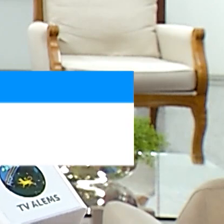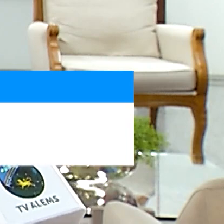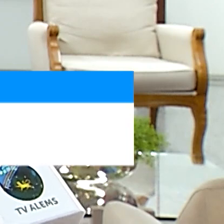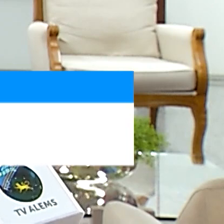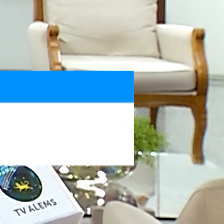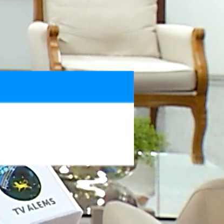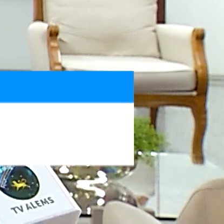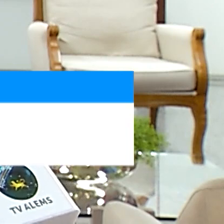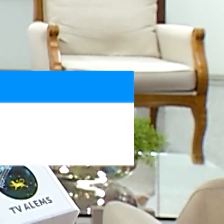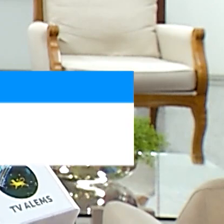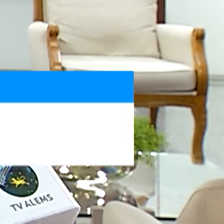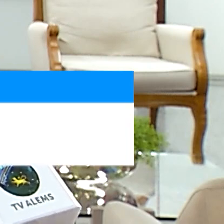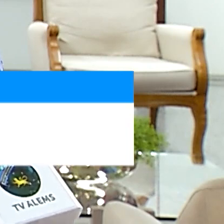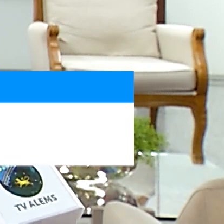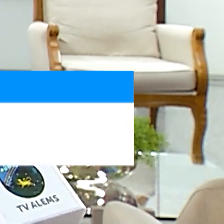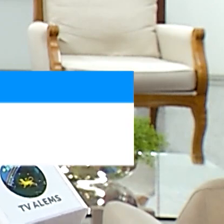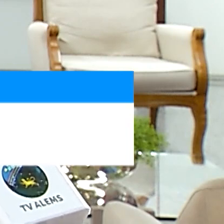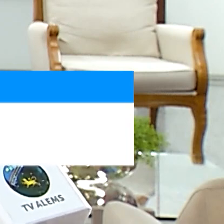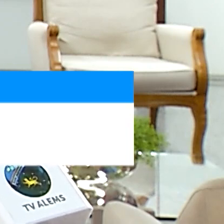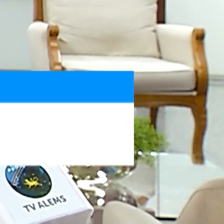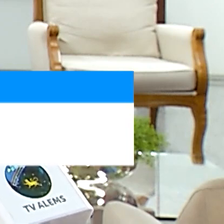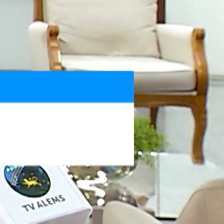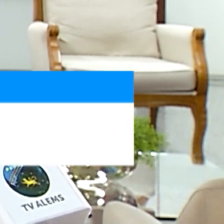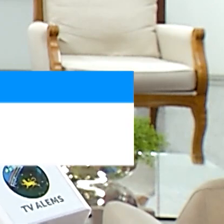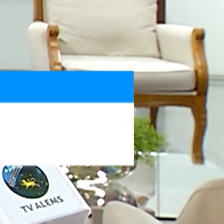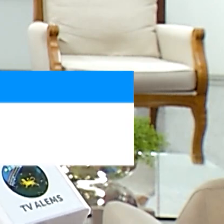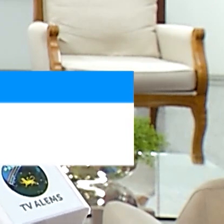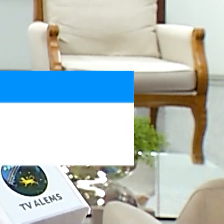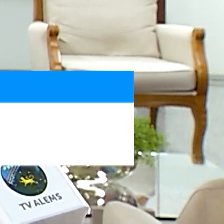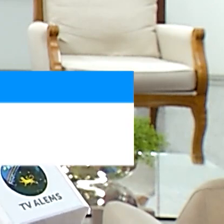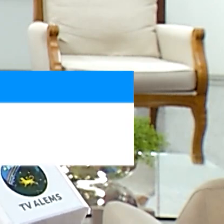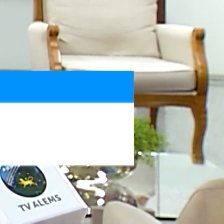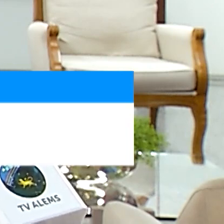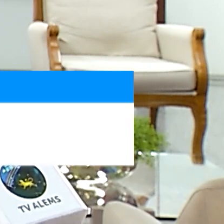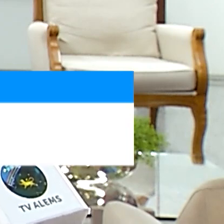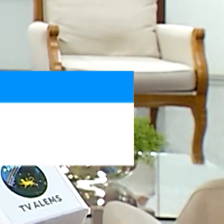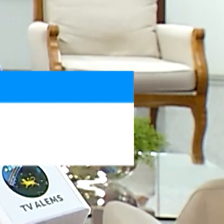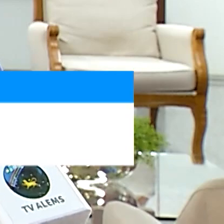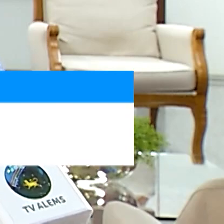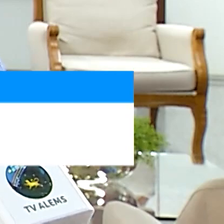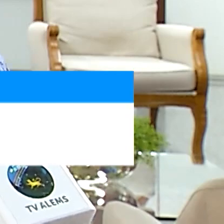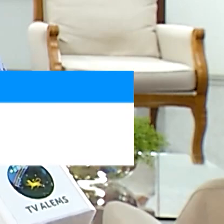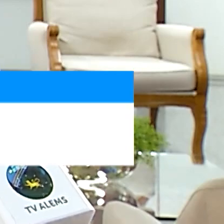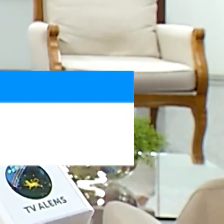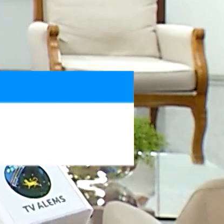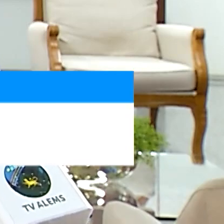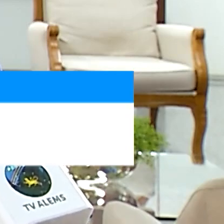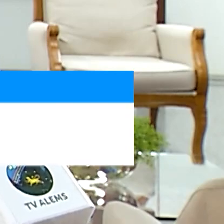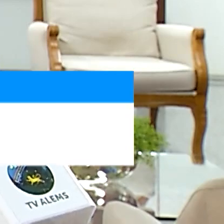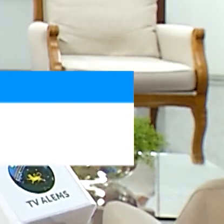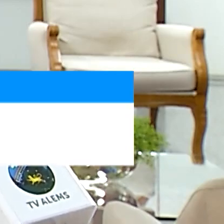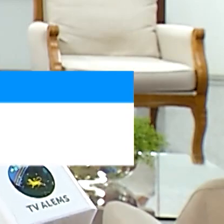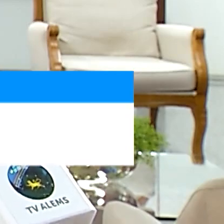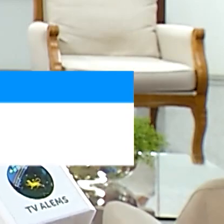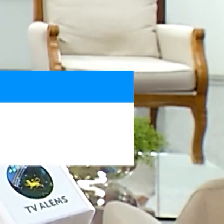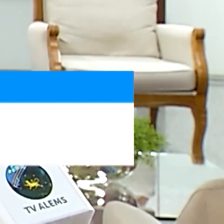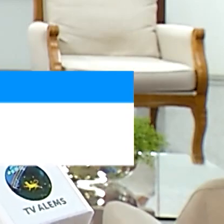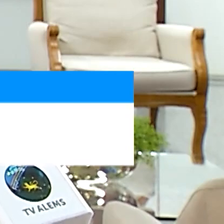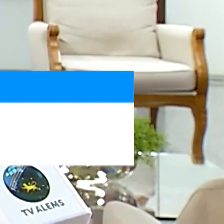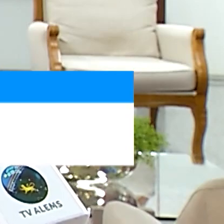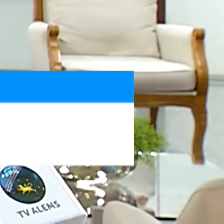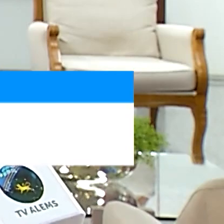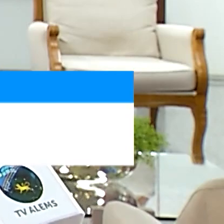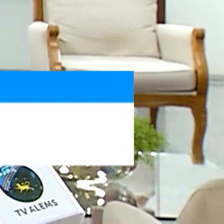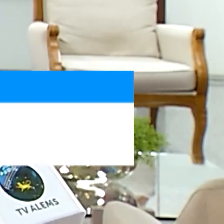mais gerou empregos e é o estado que mais devolve para a população os tributos que arrecada. Eu não tenho dúvida nenhuma de que o papel